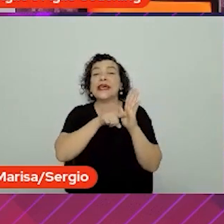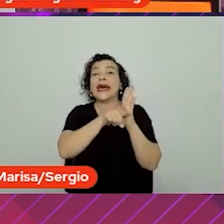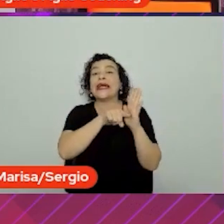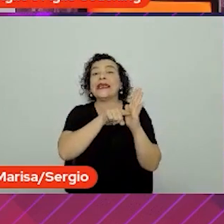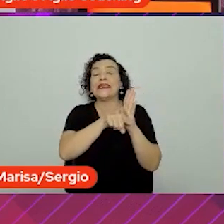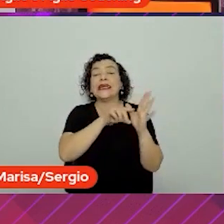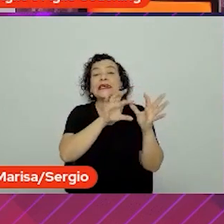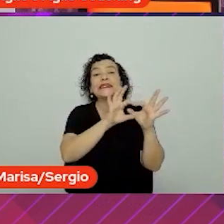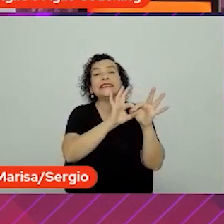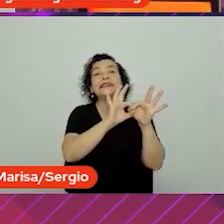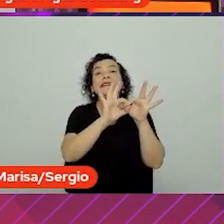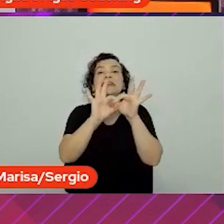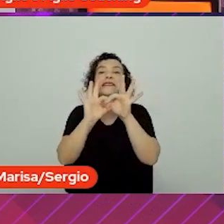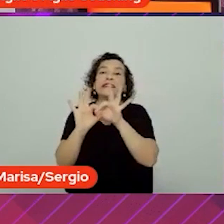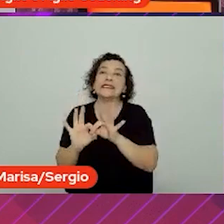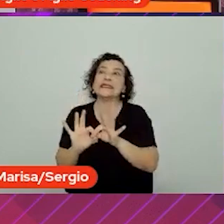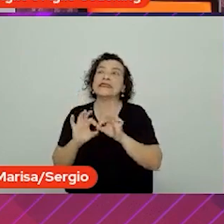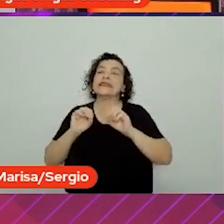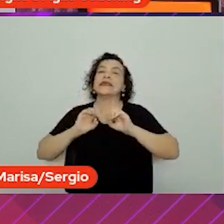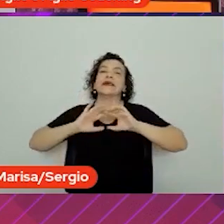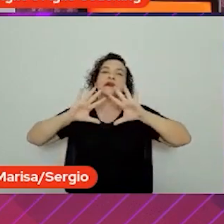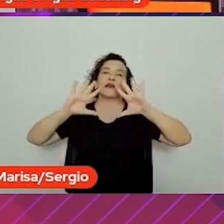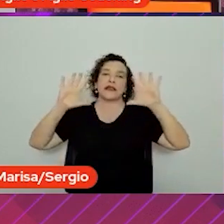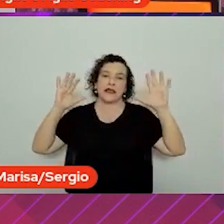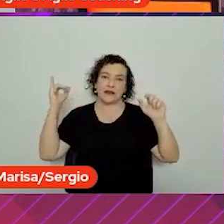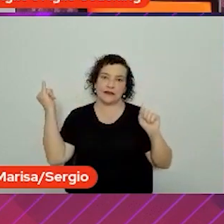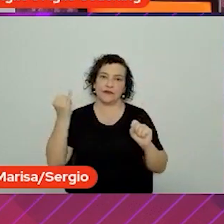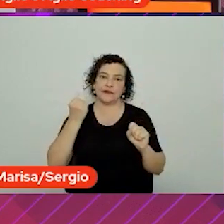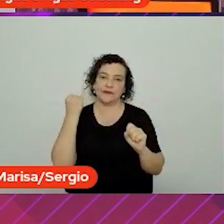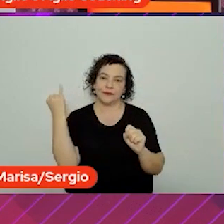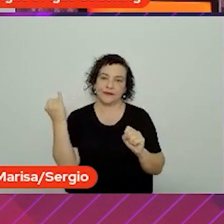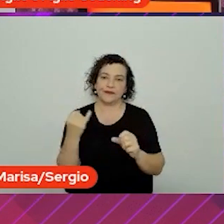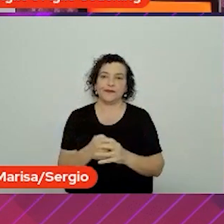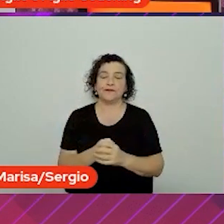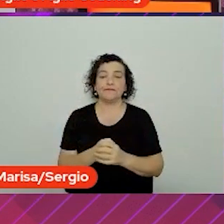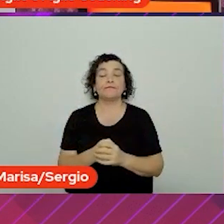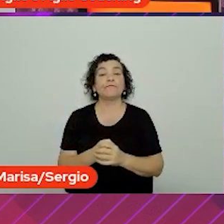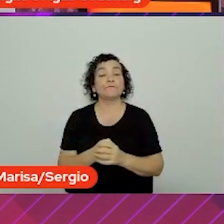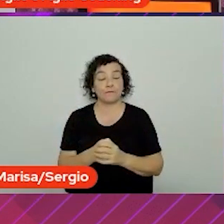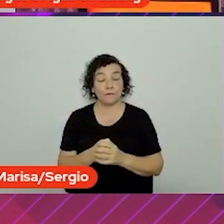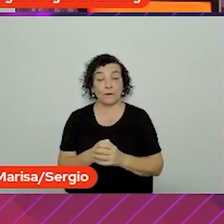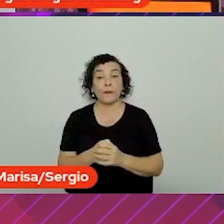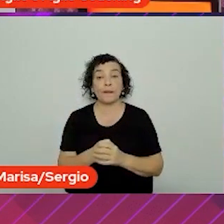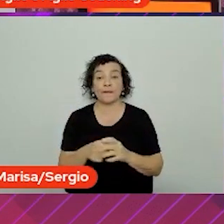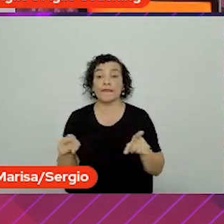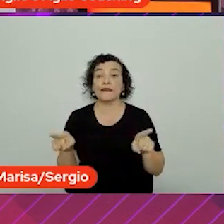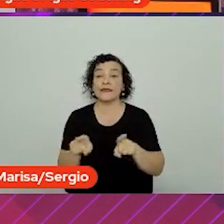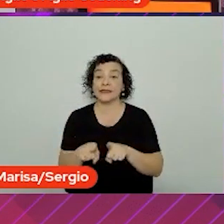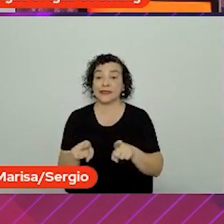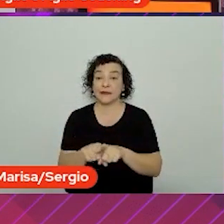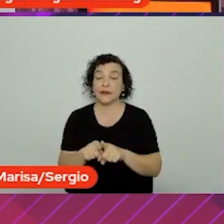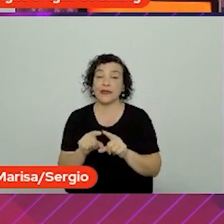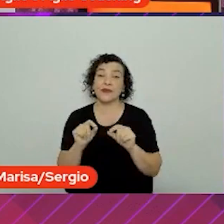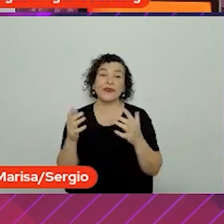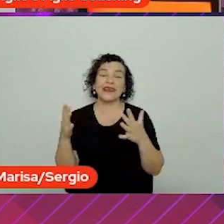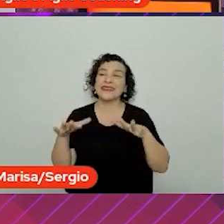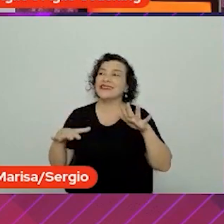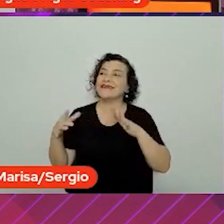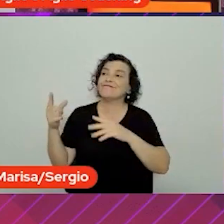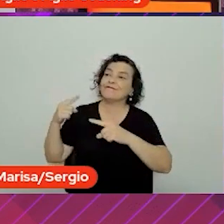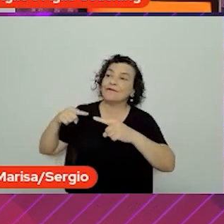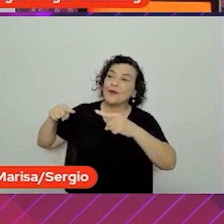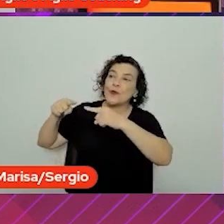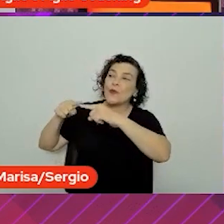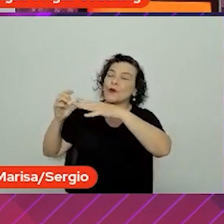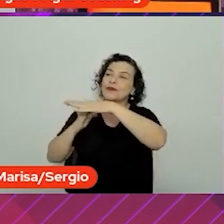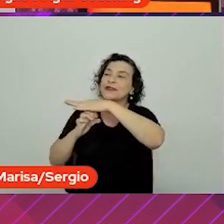cai nesse problema aqui. E a gente também fica desalinhado com o propósito daquilo